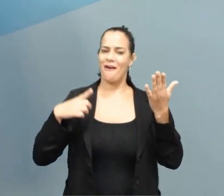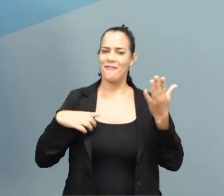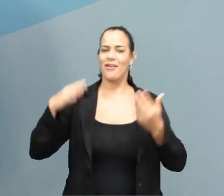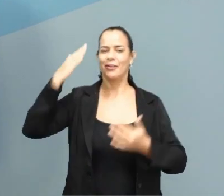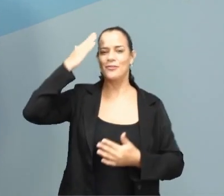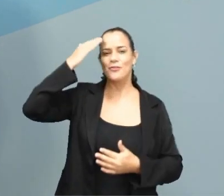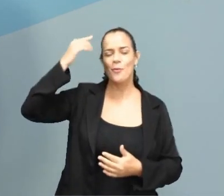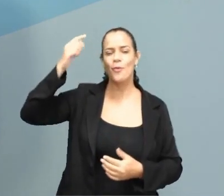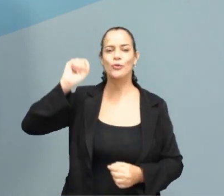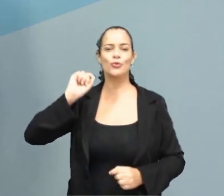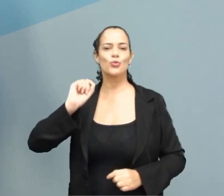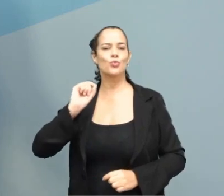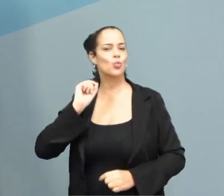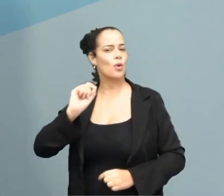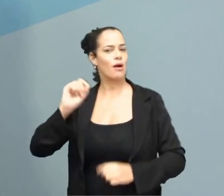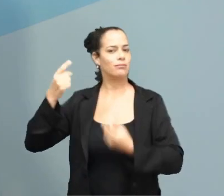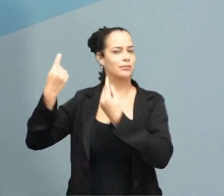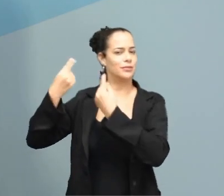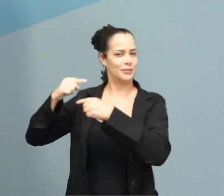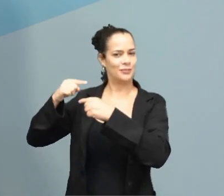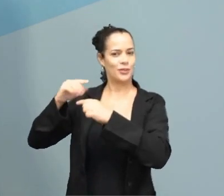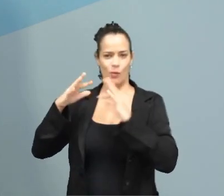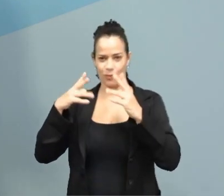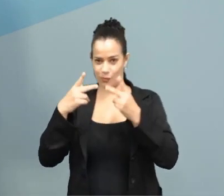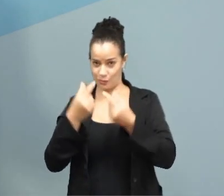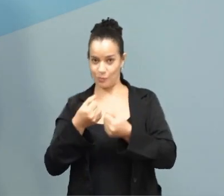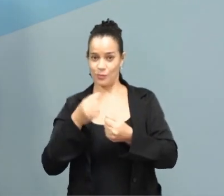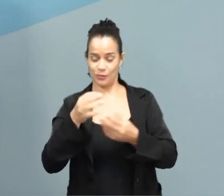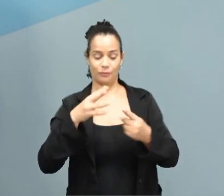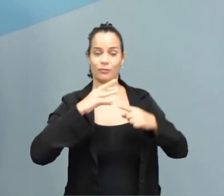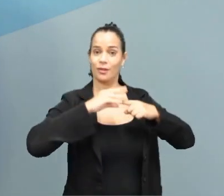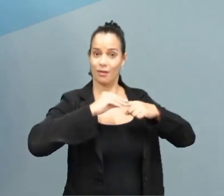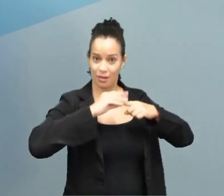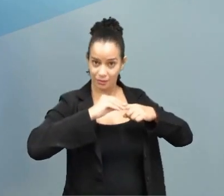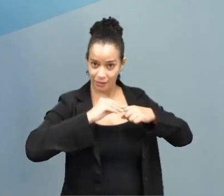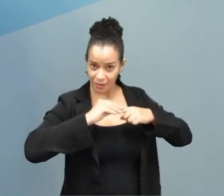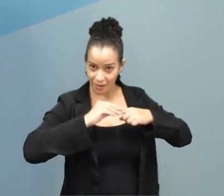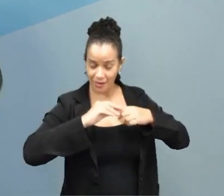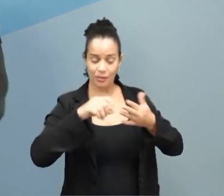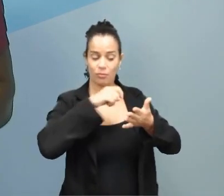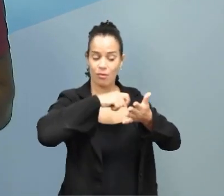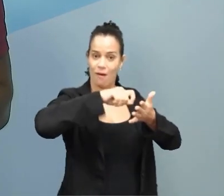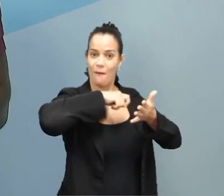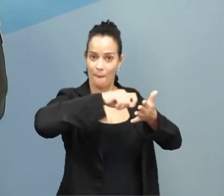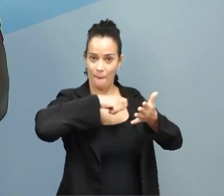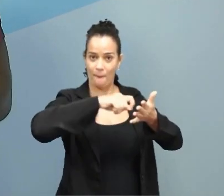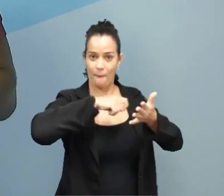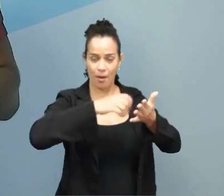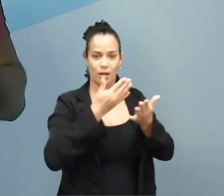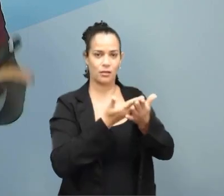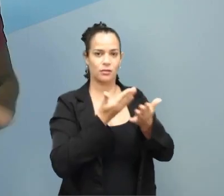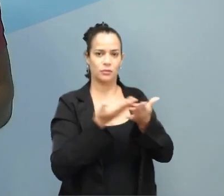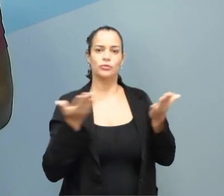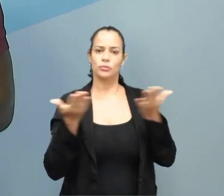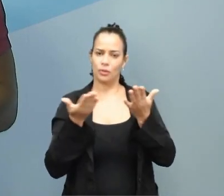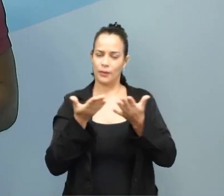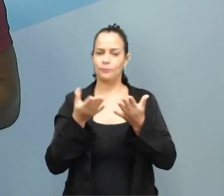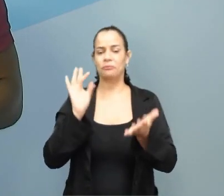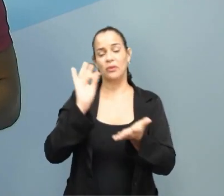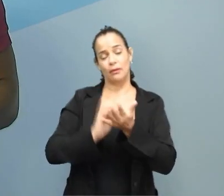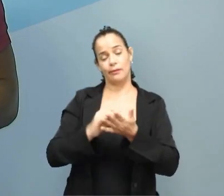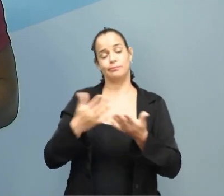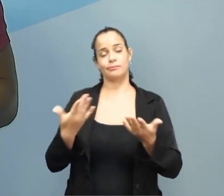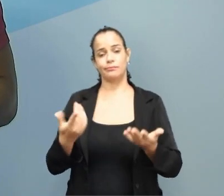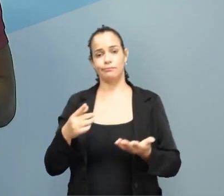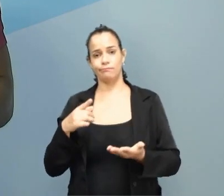famoso desafio. Todo mundo pronto aí? Caneta na mão para anotar o desafio da aula de hoje? Claro que, evidentemente,